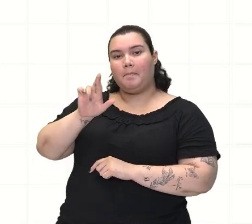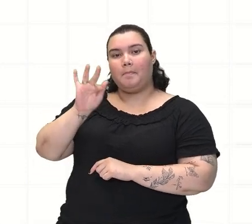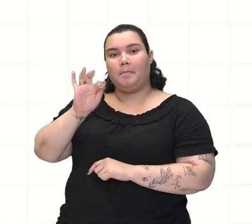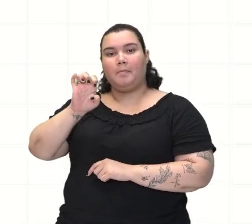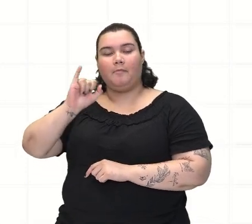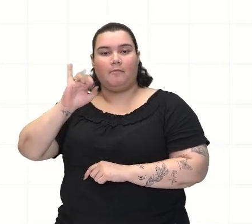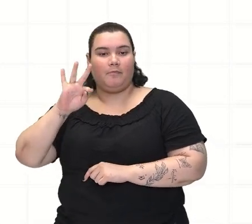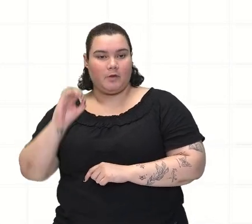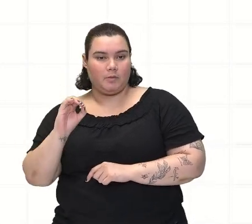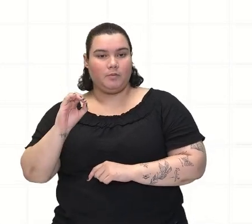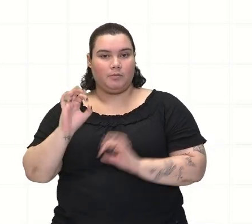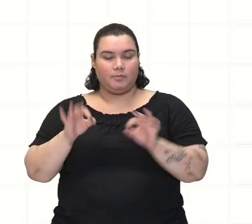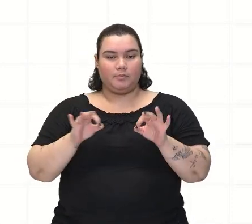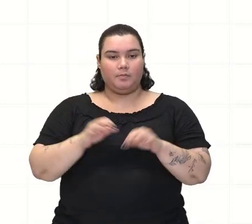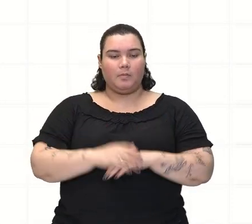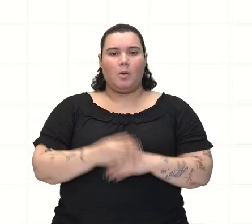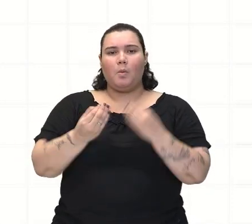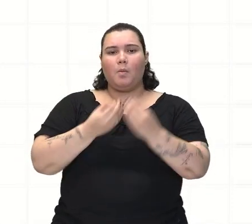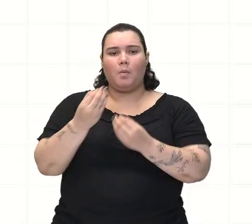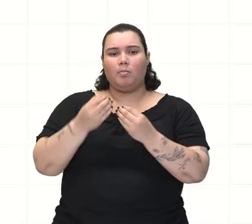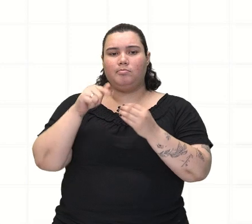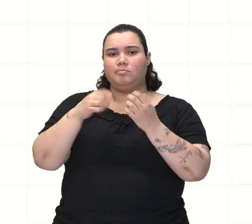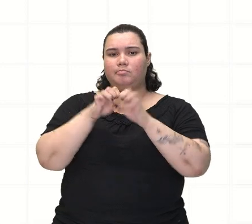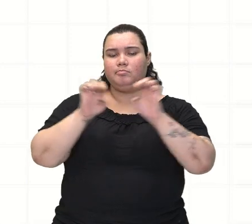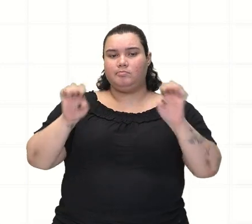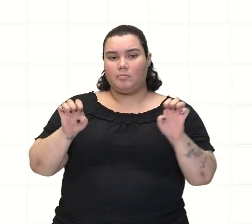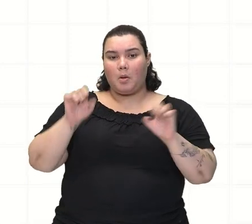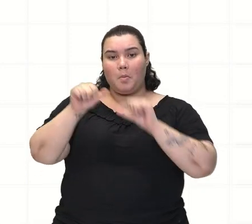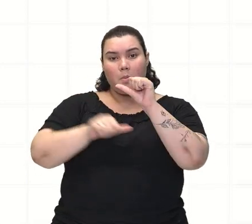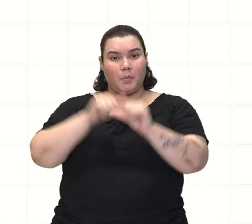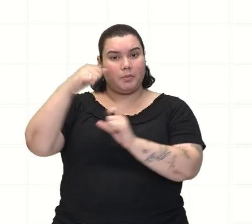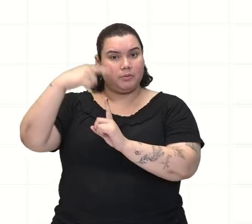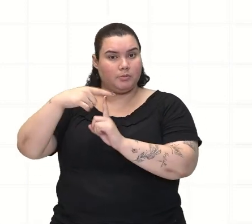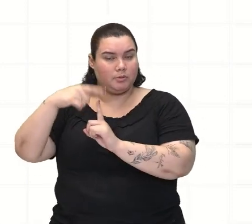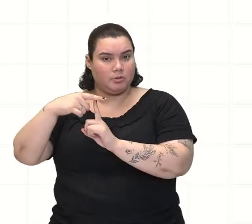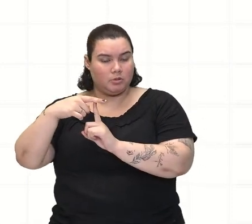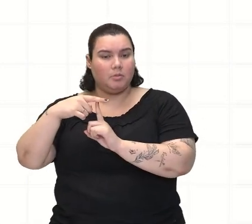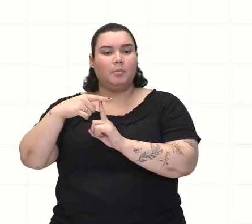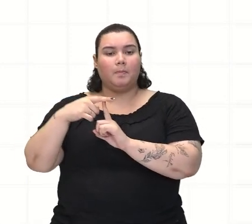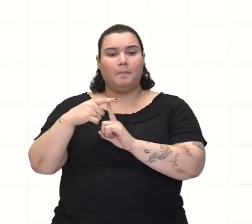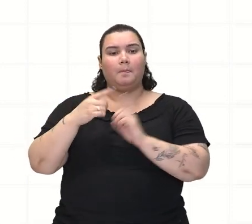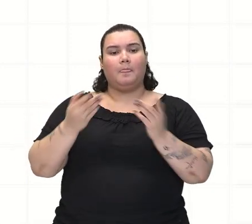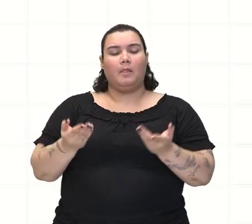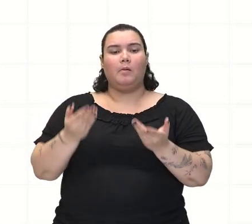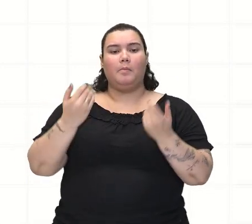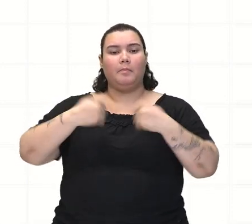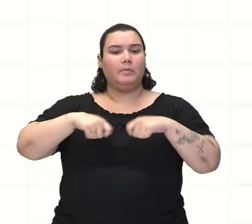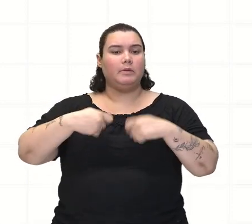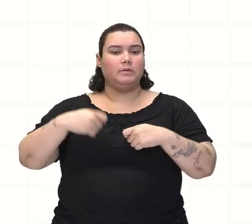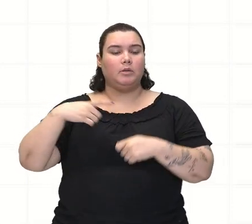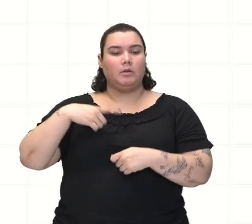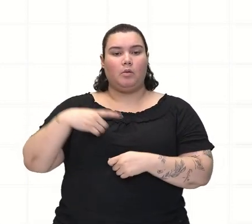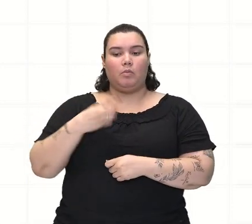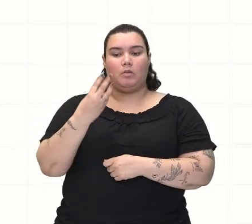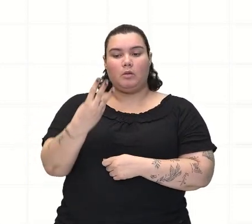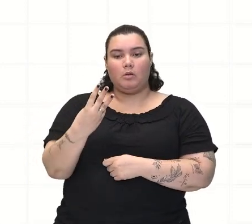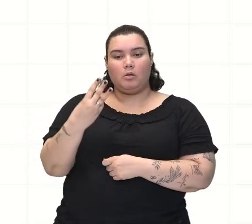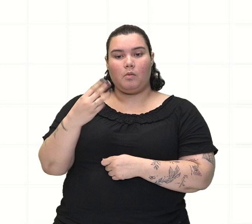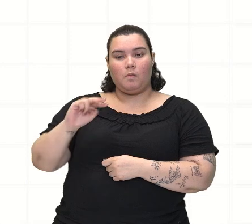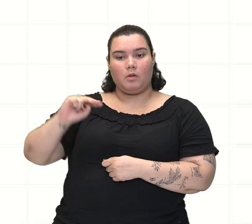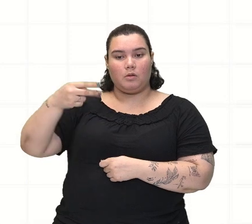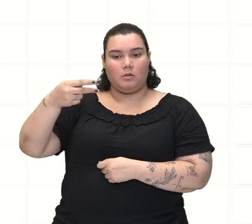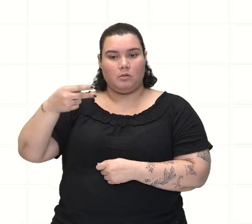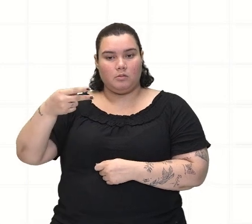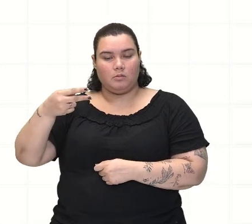isso? Para essa equação ser um quadrado perfeito, eu teria que ter 3 ao quadrado.